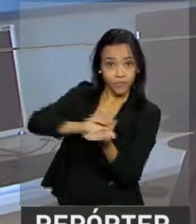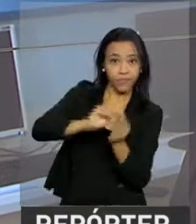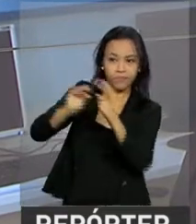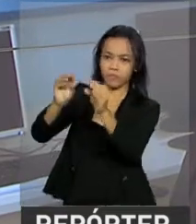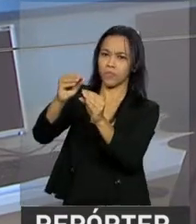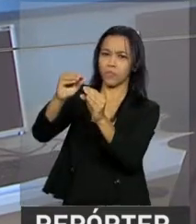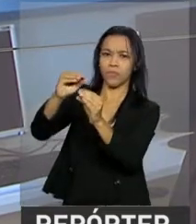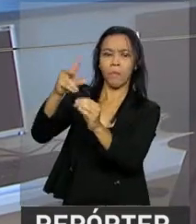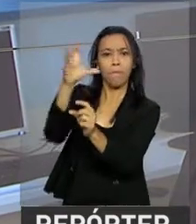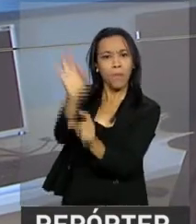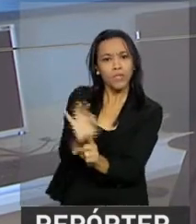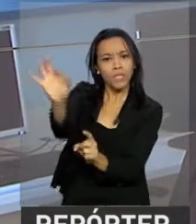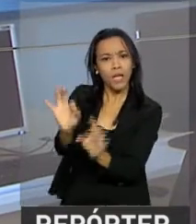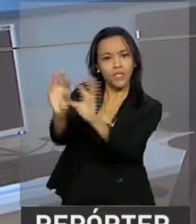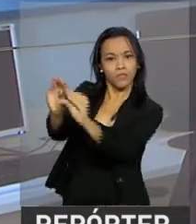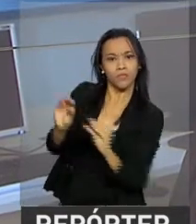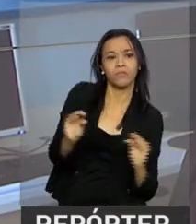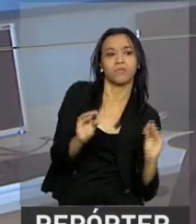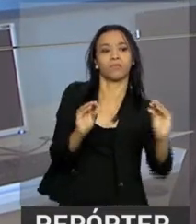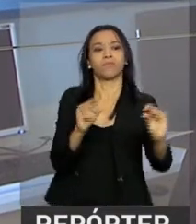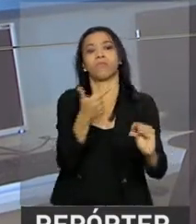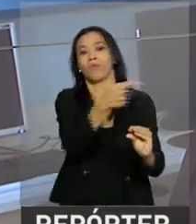do dinheiro arrecadado com impostos.